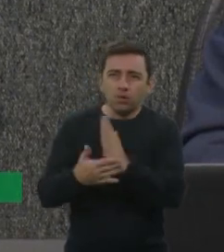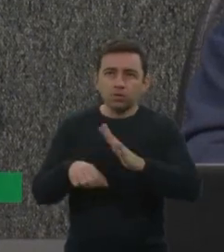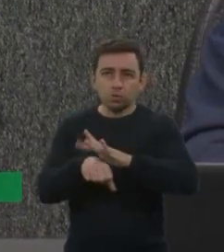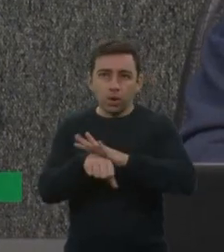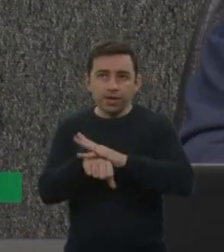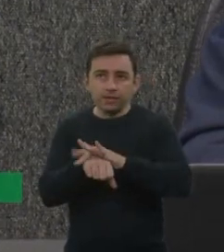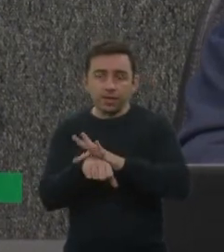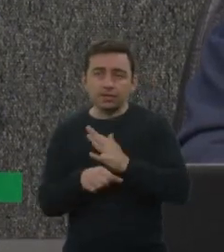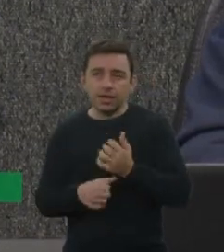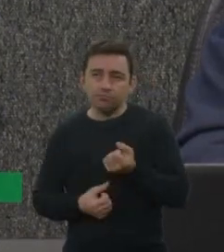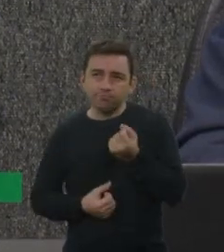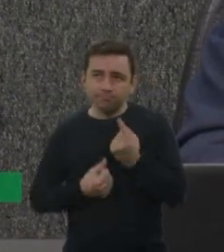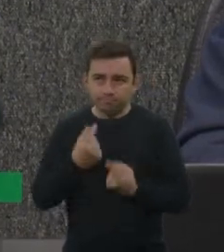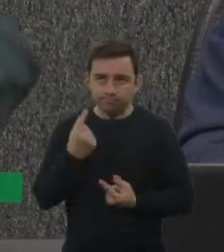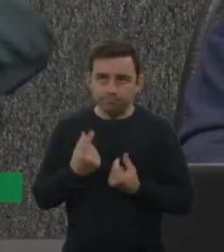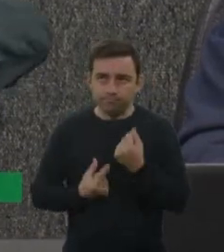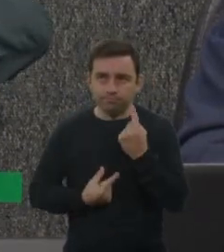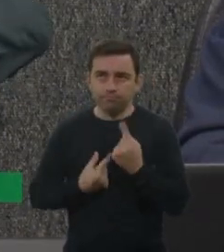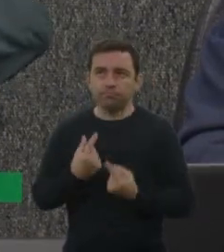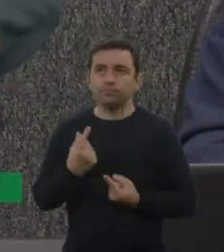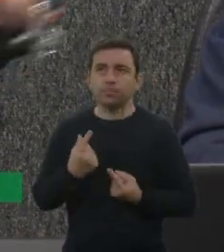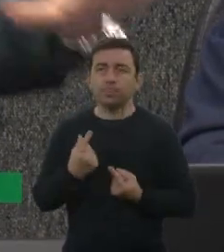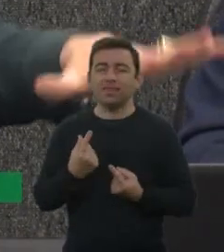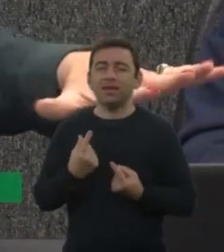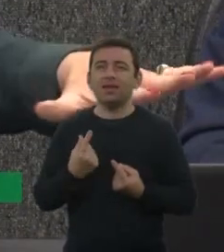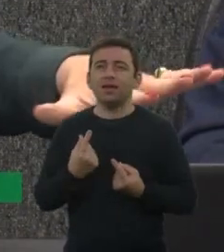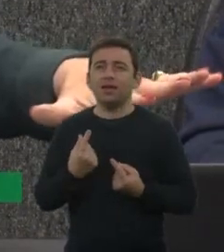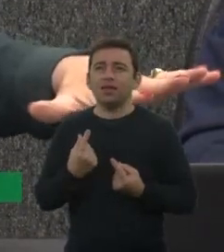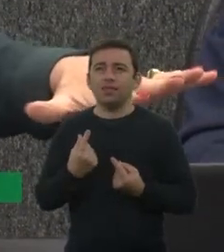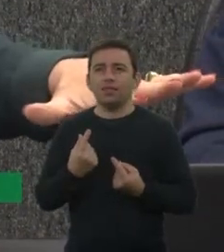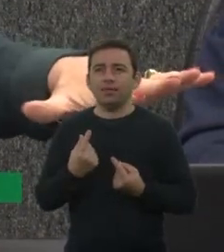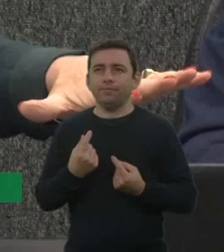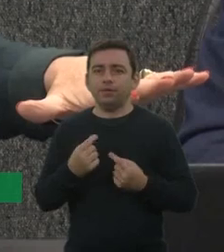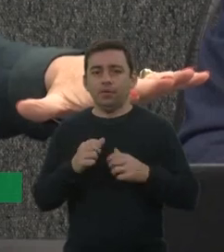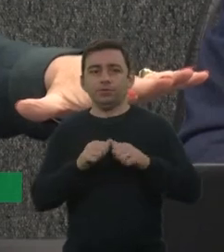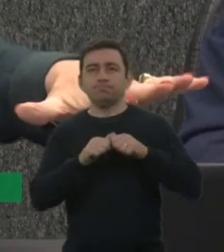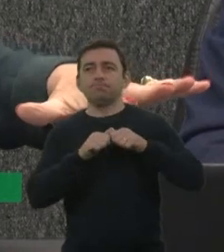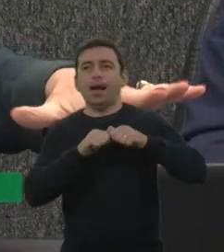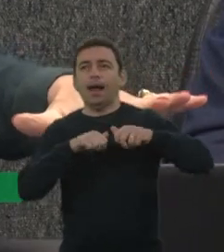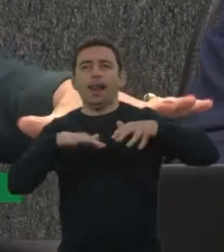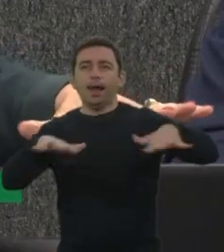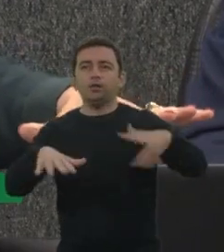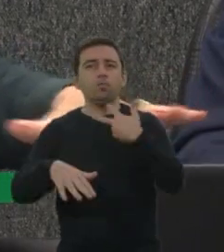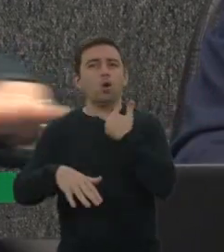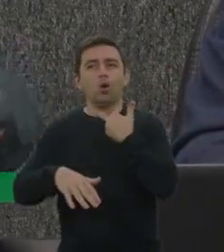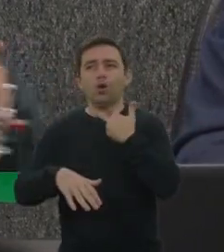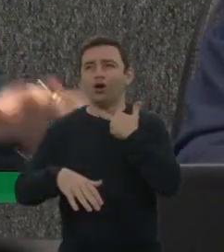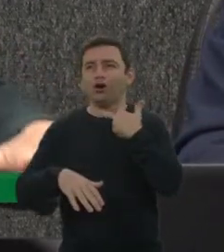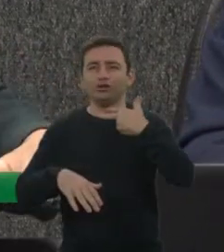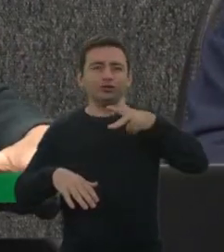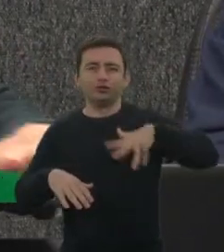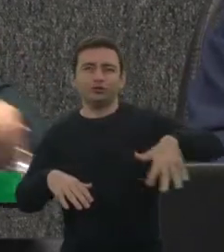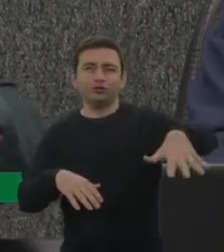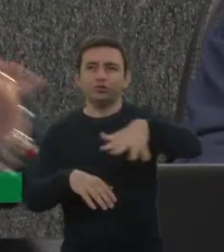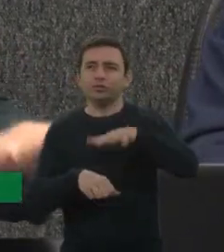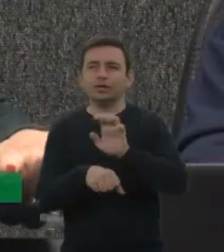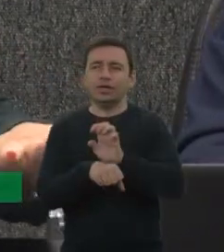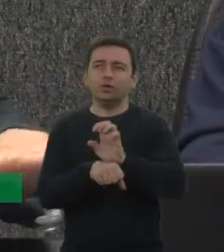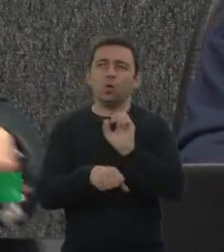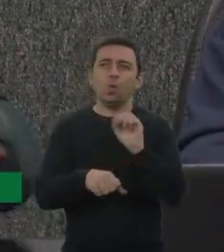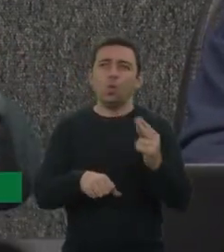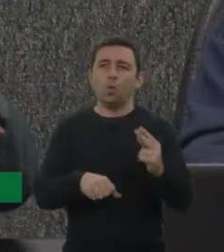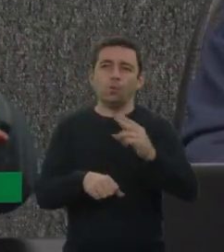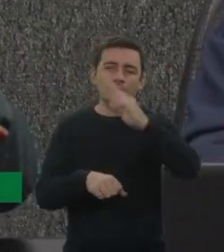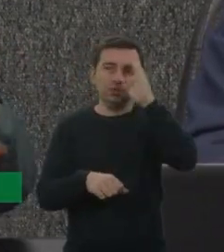raras, também não é a gente espalhando elas no Estado. Nem no país, quando você não